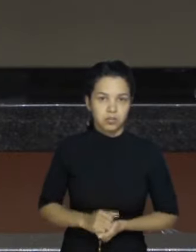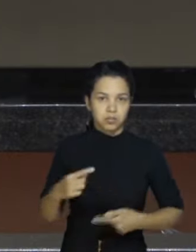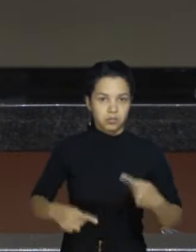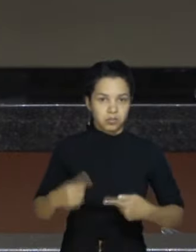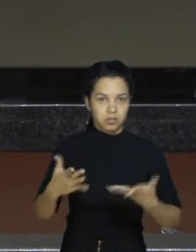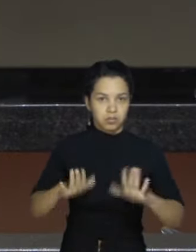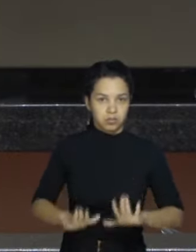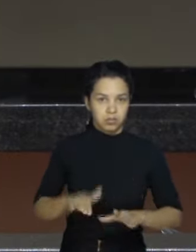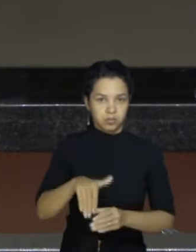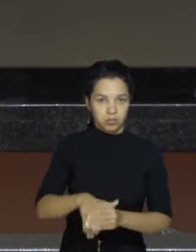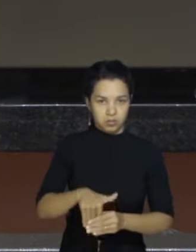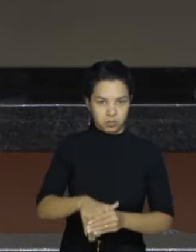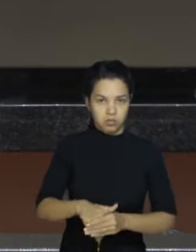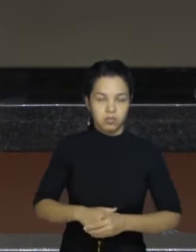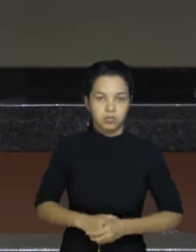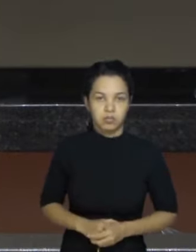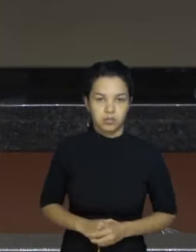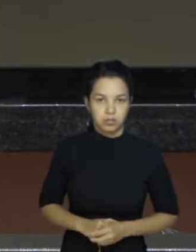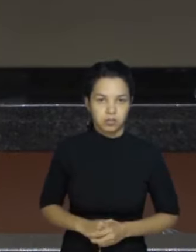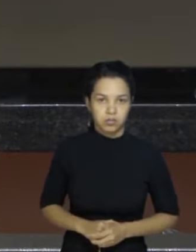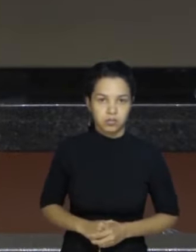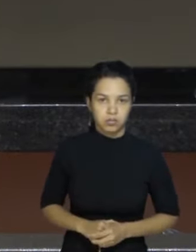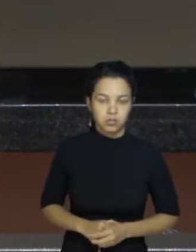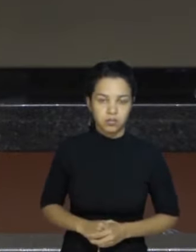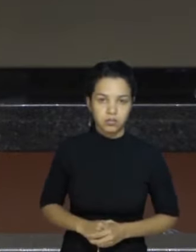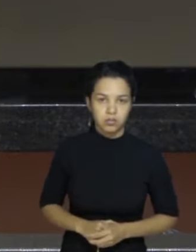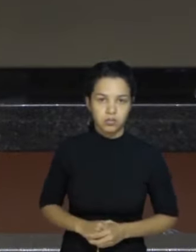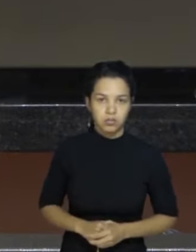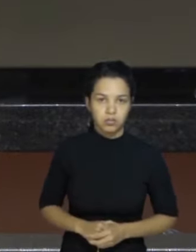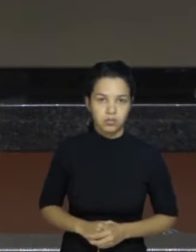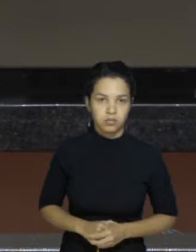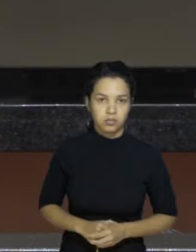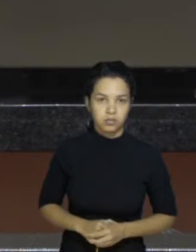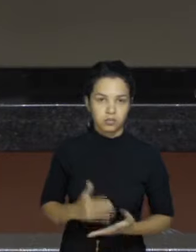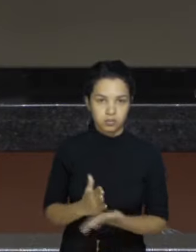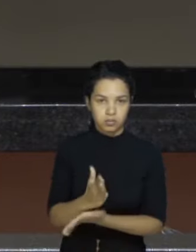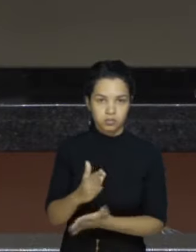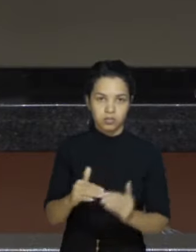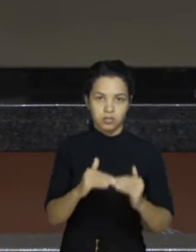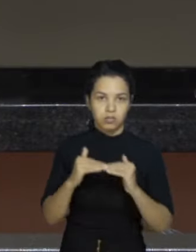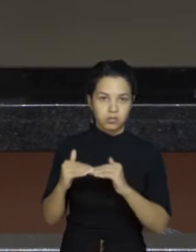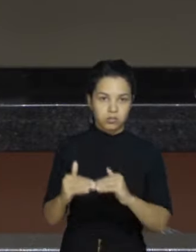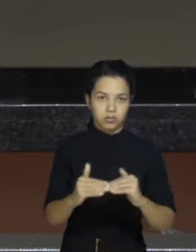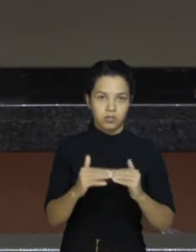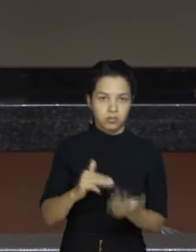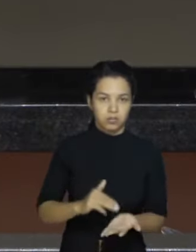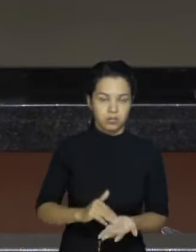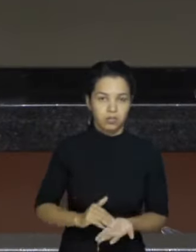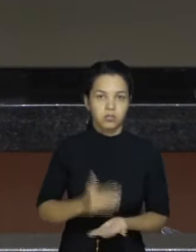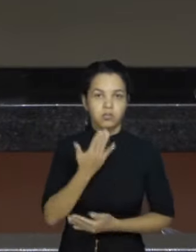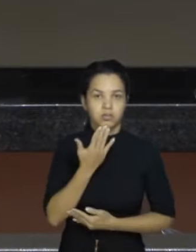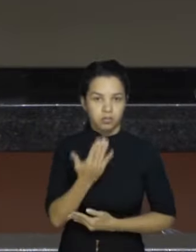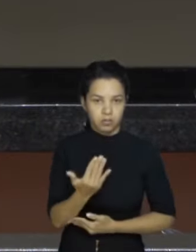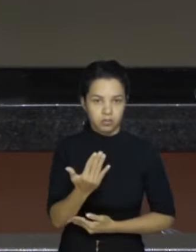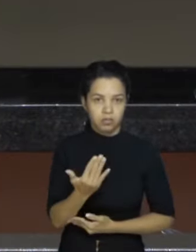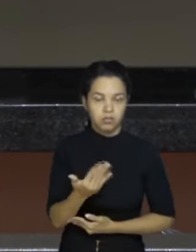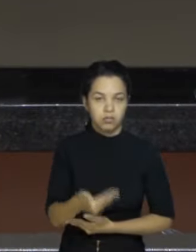discutir em votação deputados que aprovam permanentes como se encontra aprovado por unanimidade requerimentos